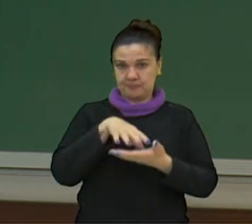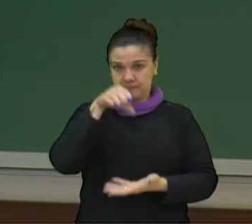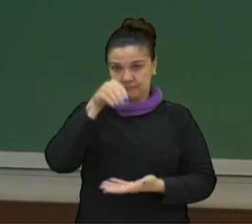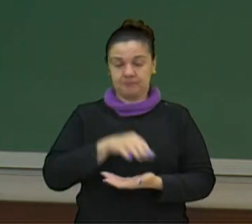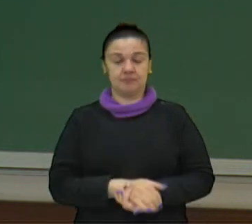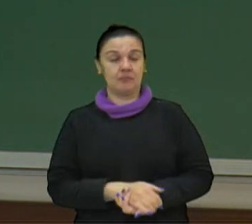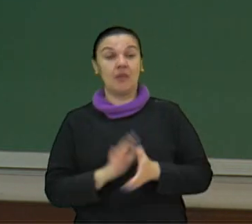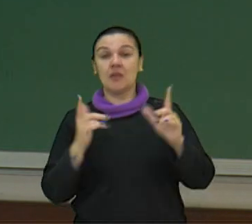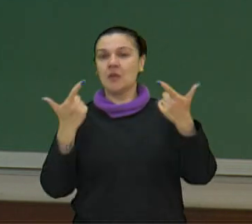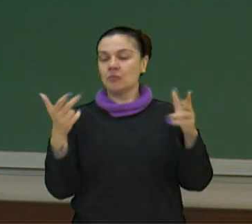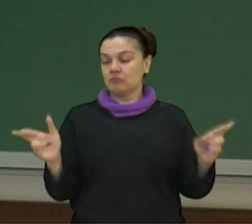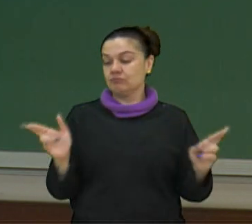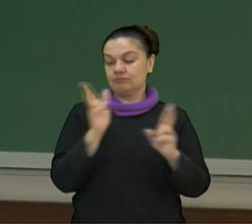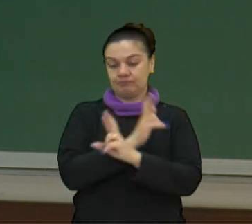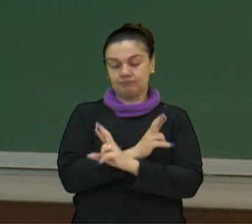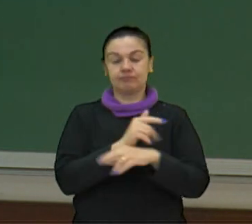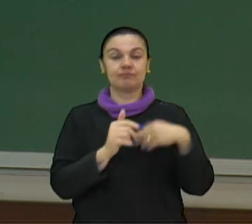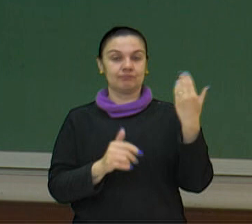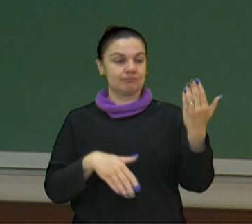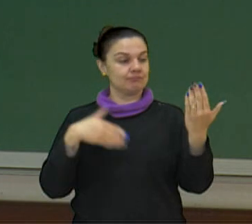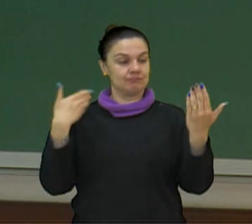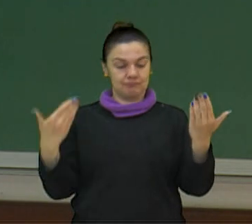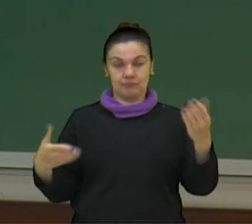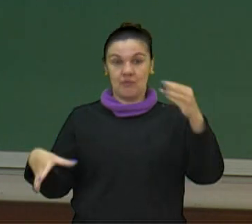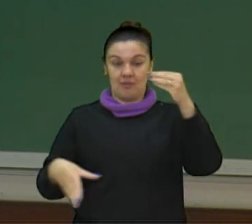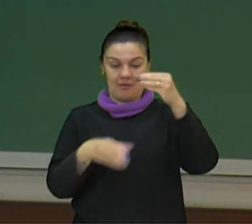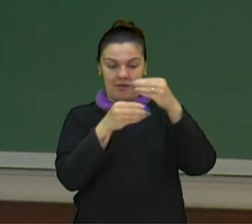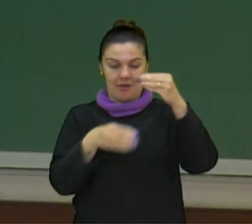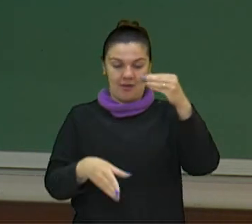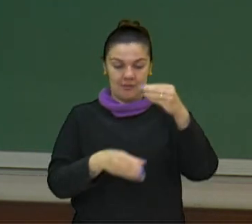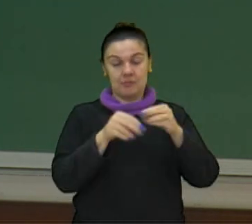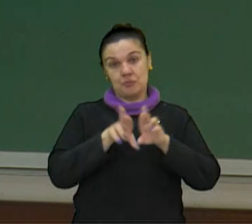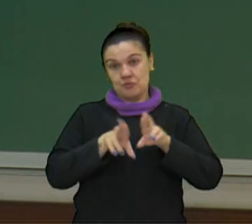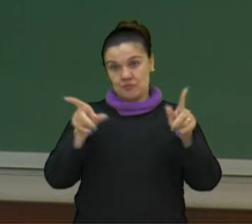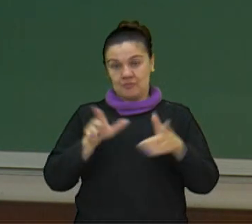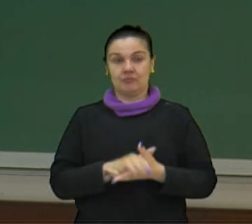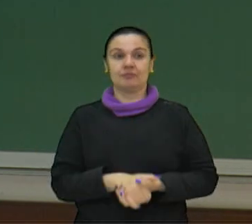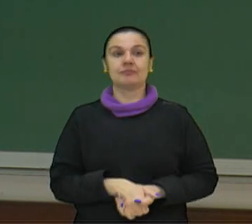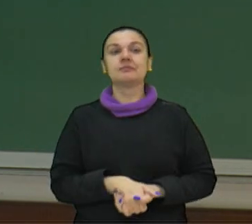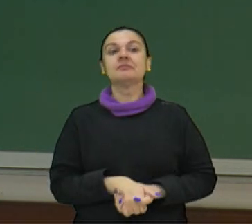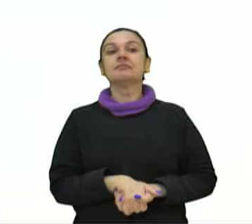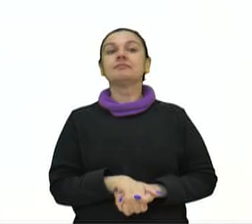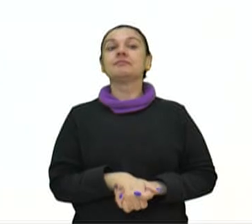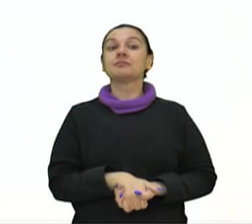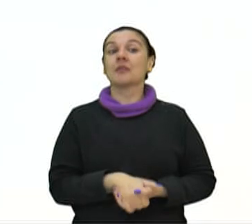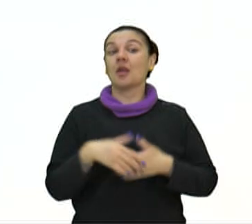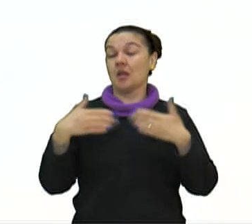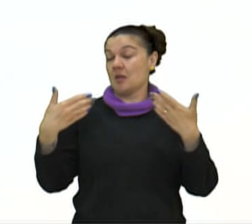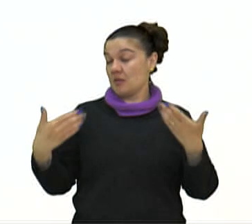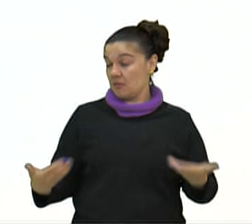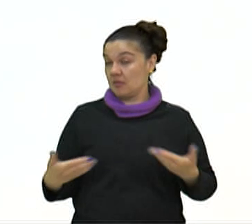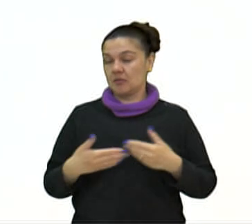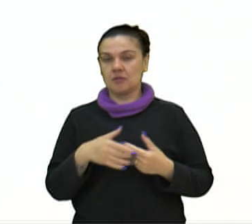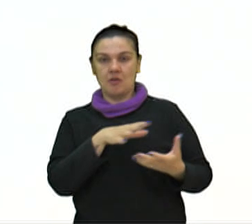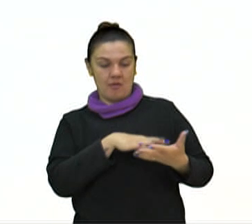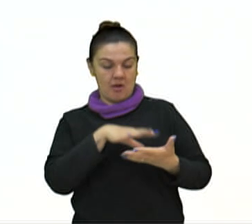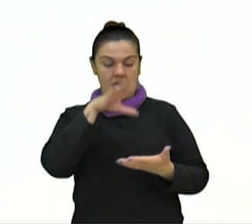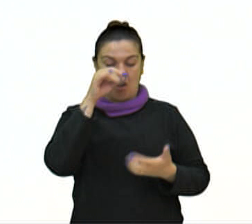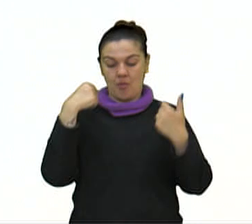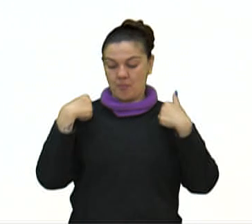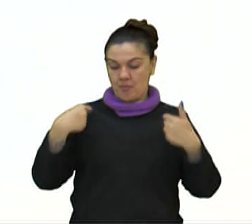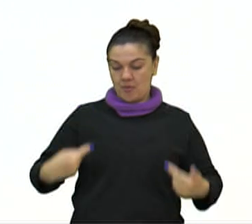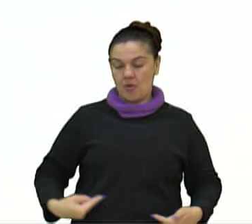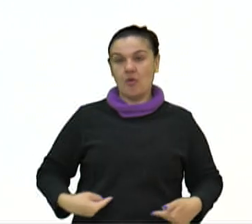existe relação causal entre dois atributos distintos. Então, a alma e o corpo são